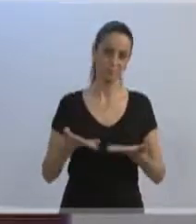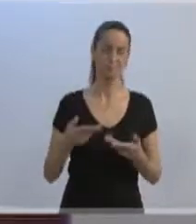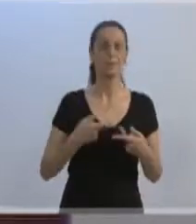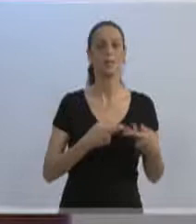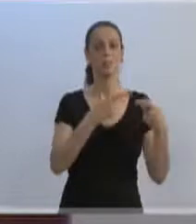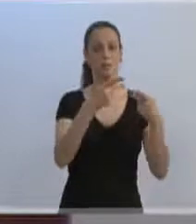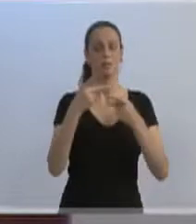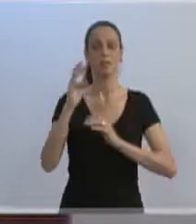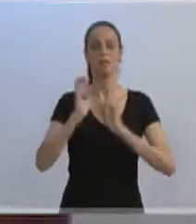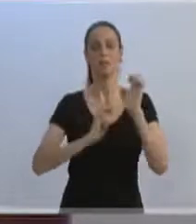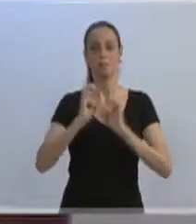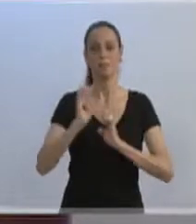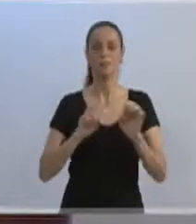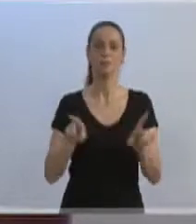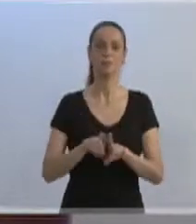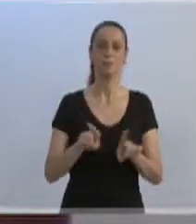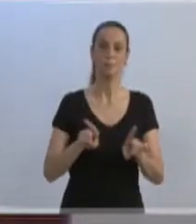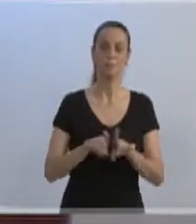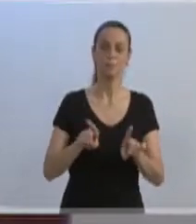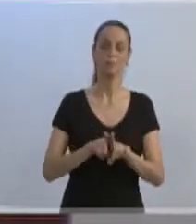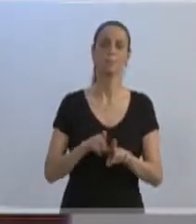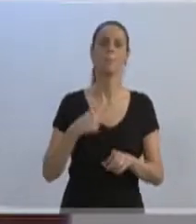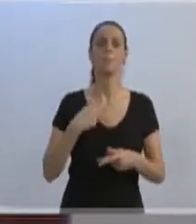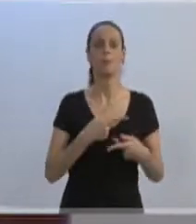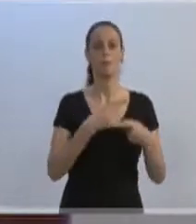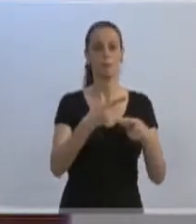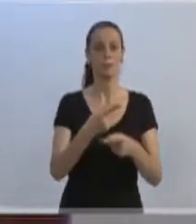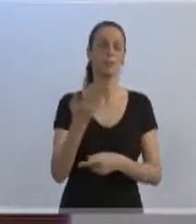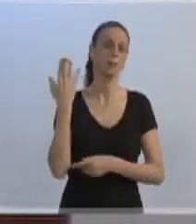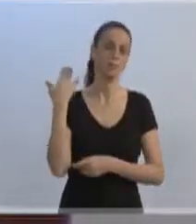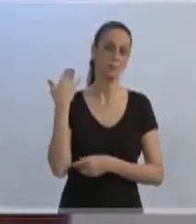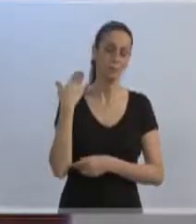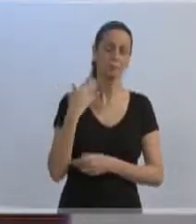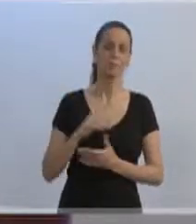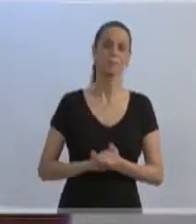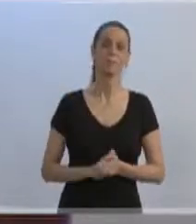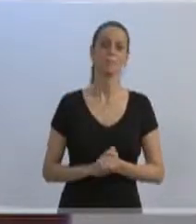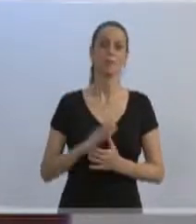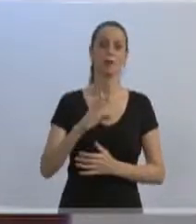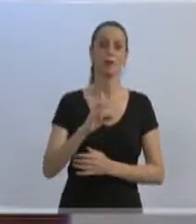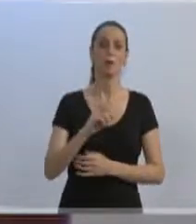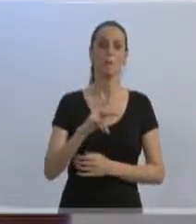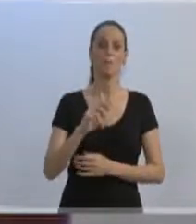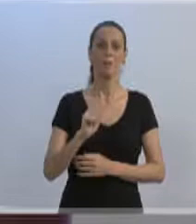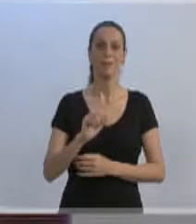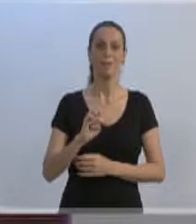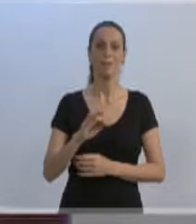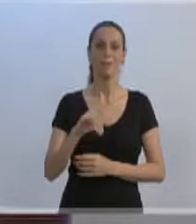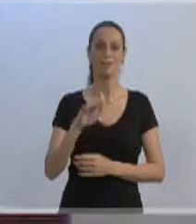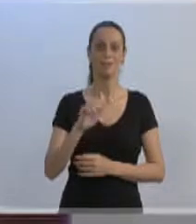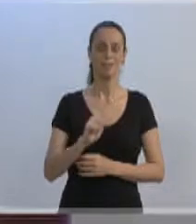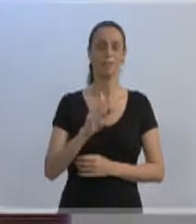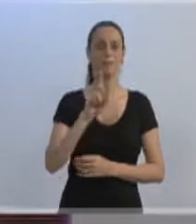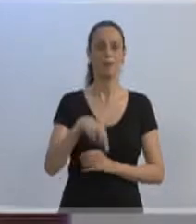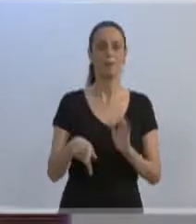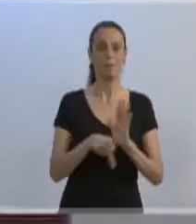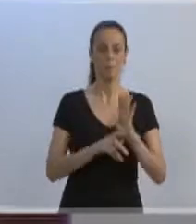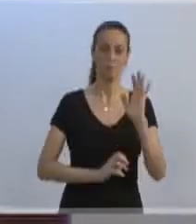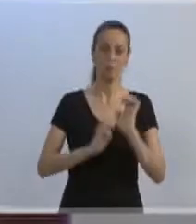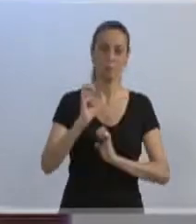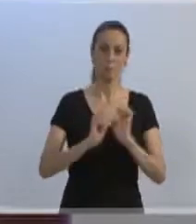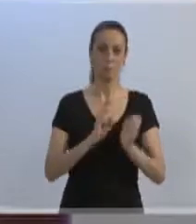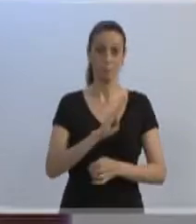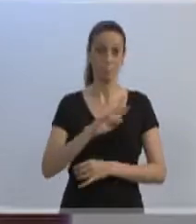empresas de blumenau eu visitei na última semana a copa e cia que é uma empresa blumenauense